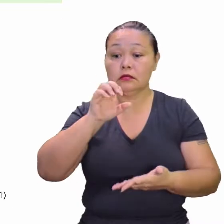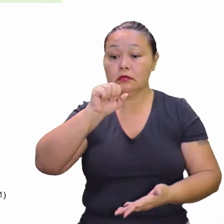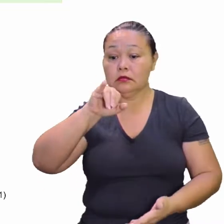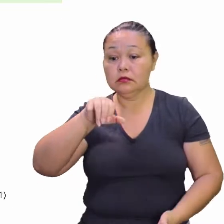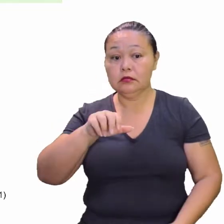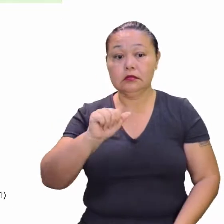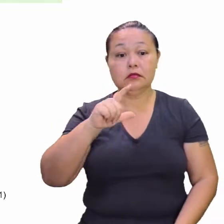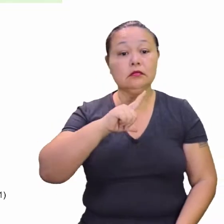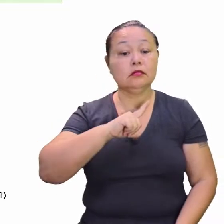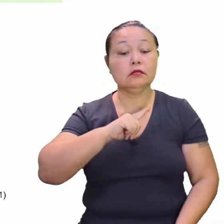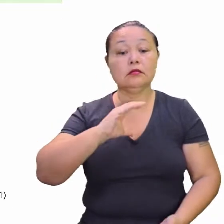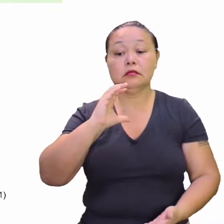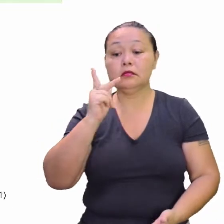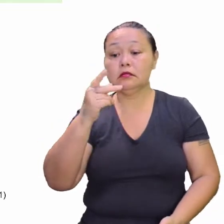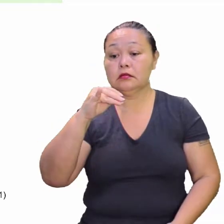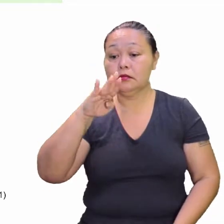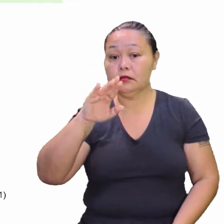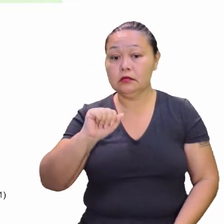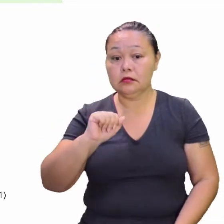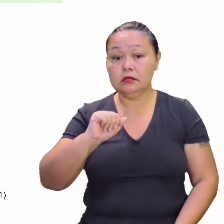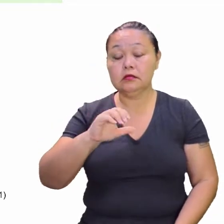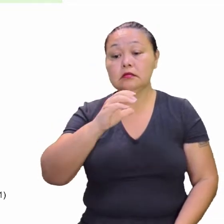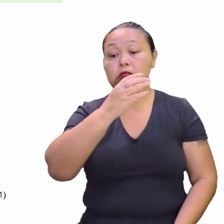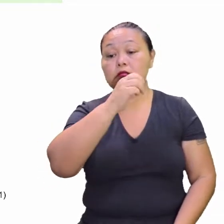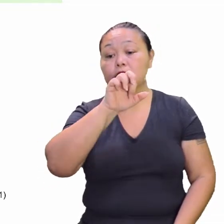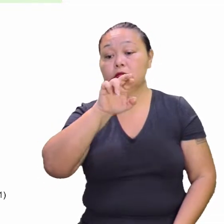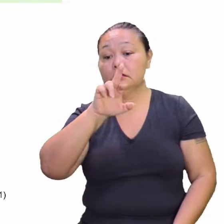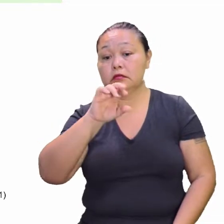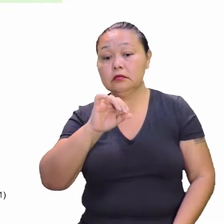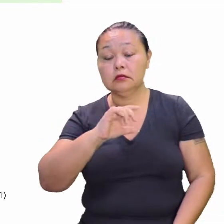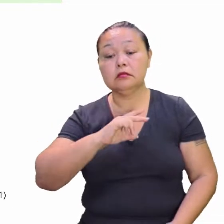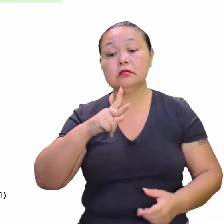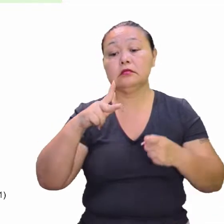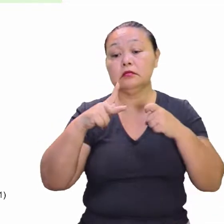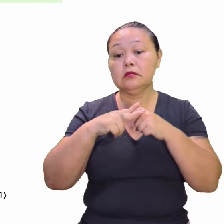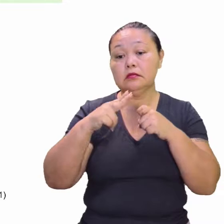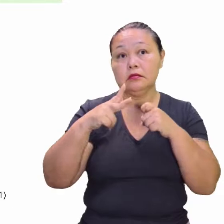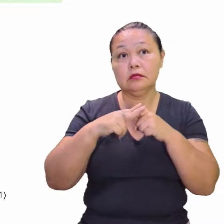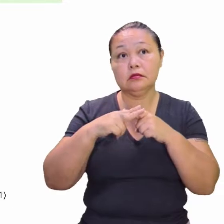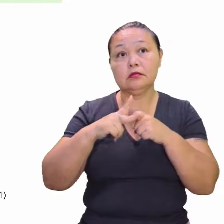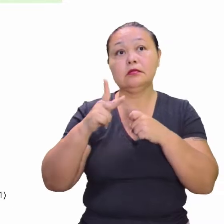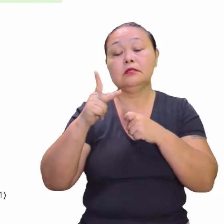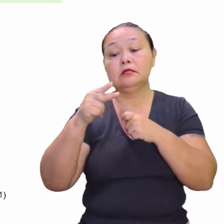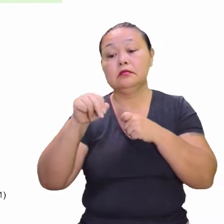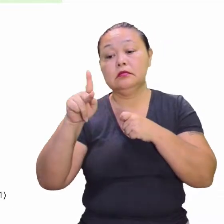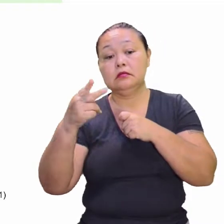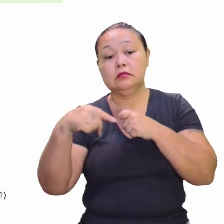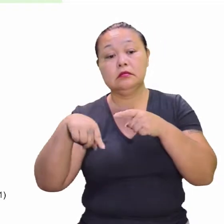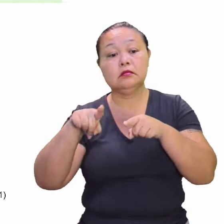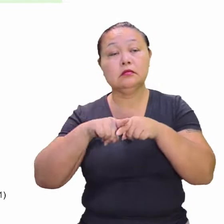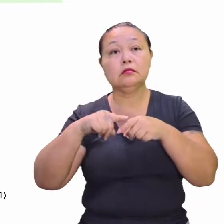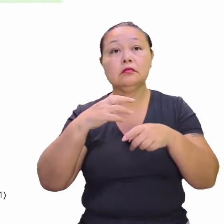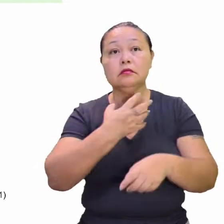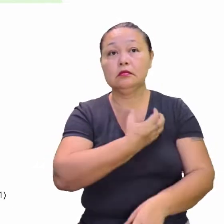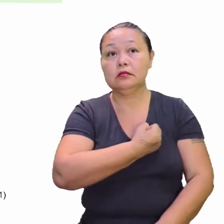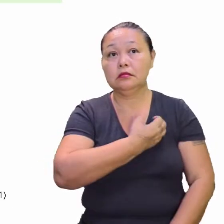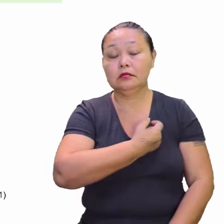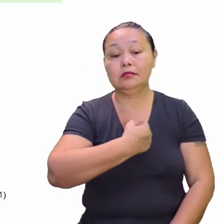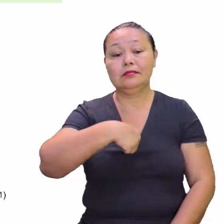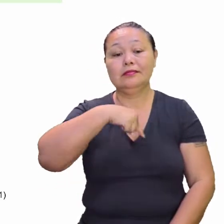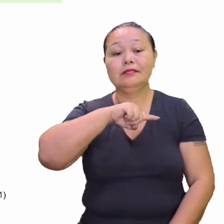soja, copaíba, acerola, cupuaçu, pupunha,